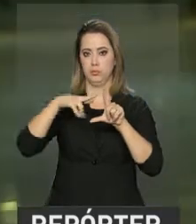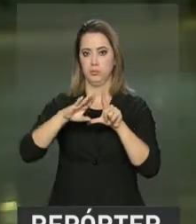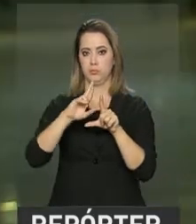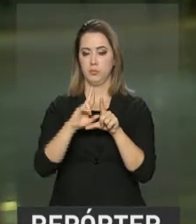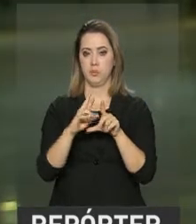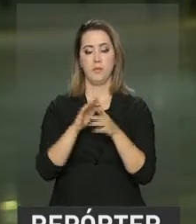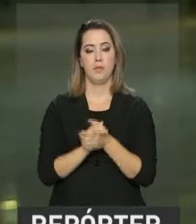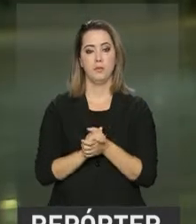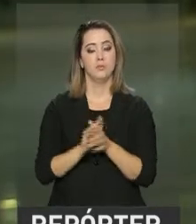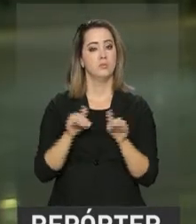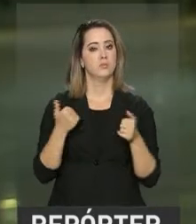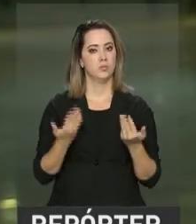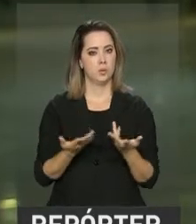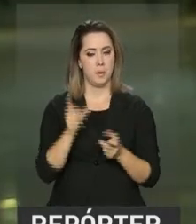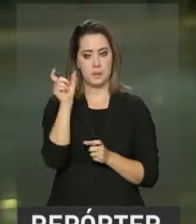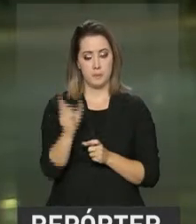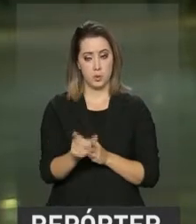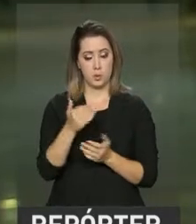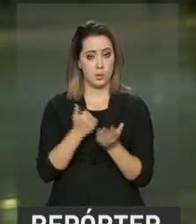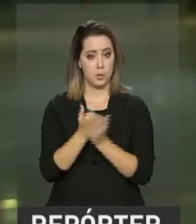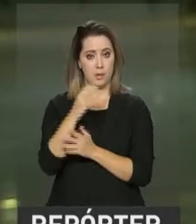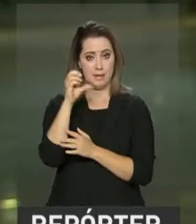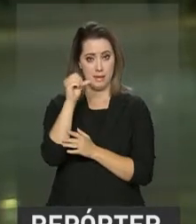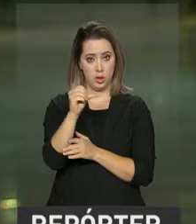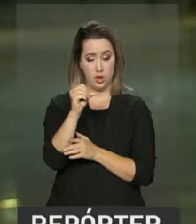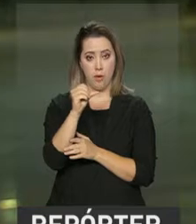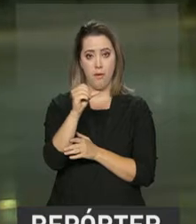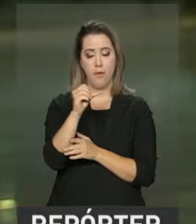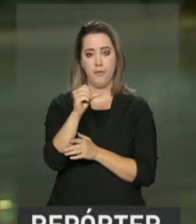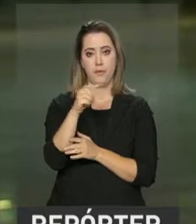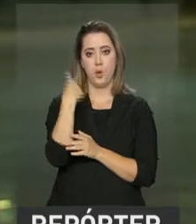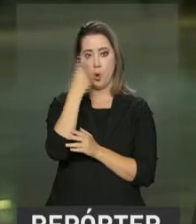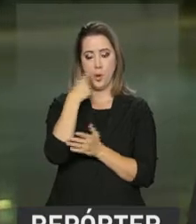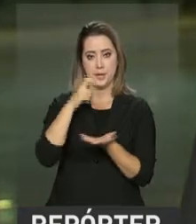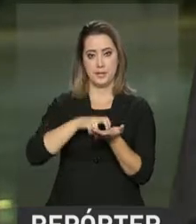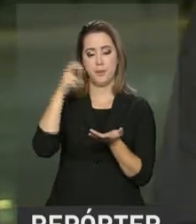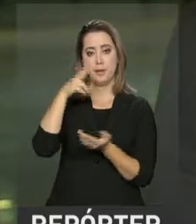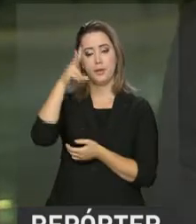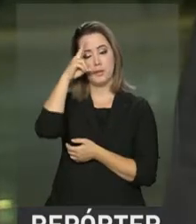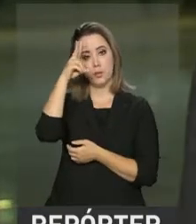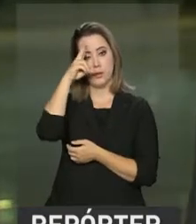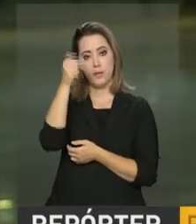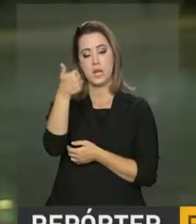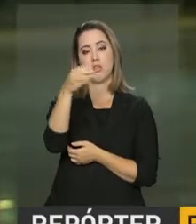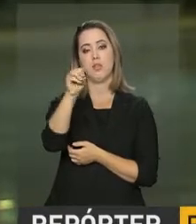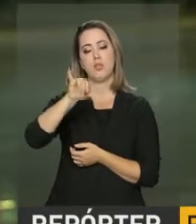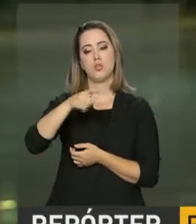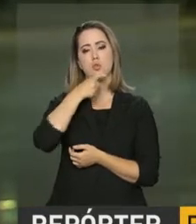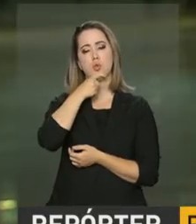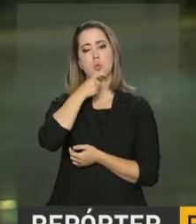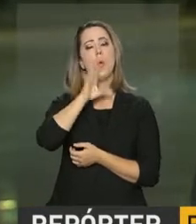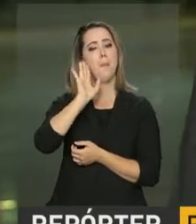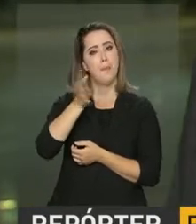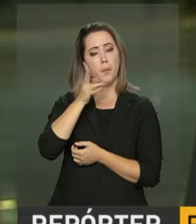NBR. Olha, Roberto, os contribuintes, a partir das 9 horas da manhã desta segunda-feira, 10 de julho, já podem